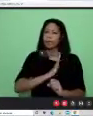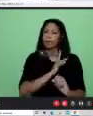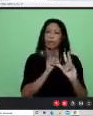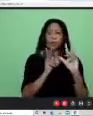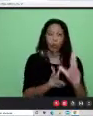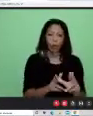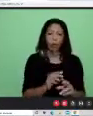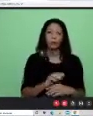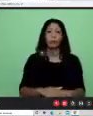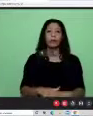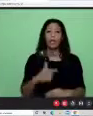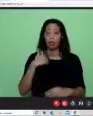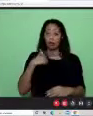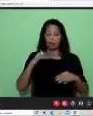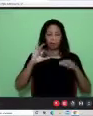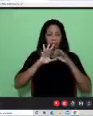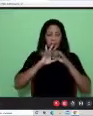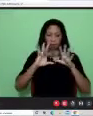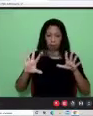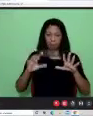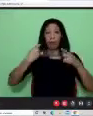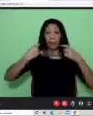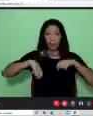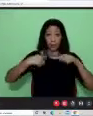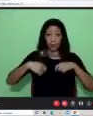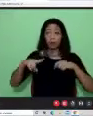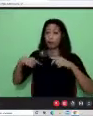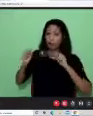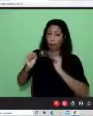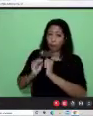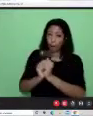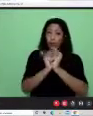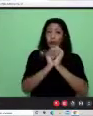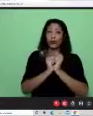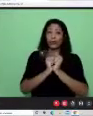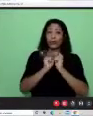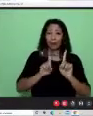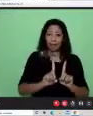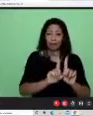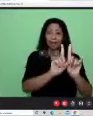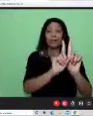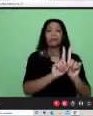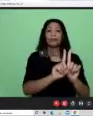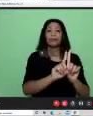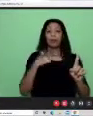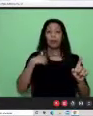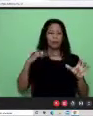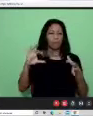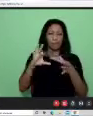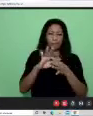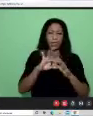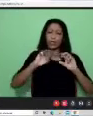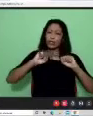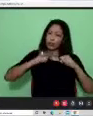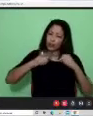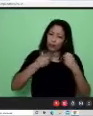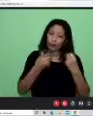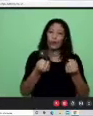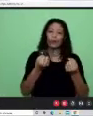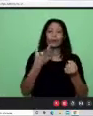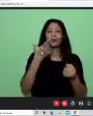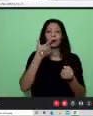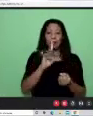Excelência quiser se deslocar, vou com Vossa Excelência e estarei aqui sempre somando forças para que a gente traga dias melhores para a nossa